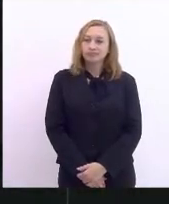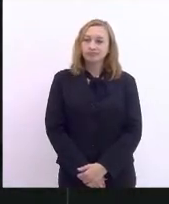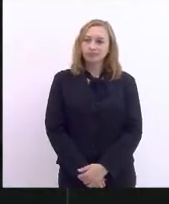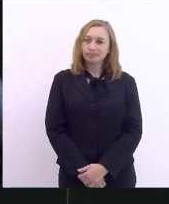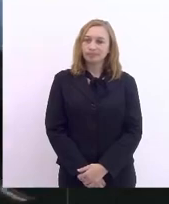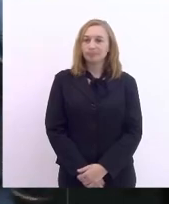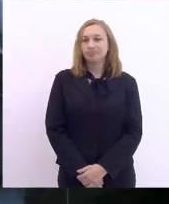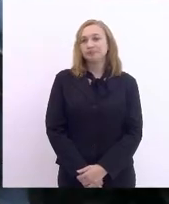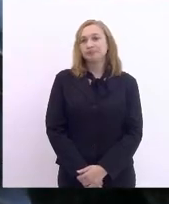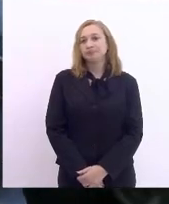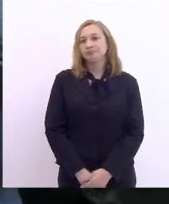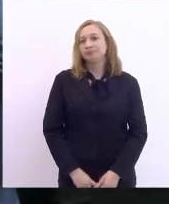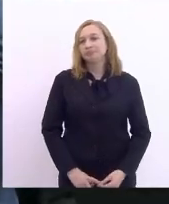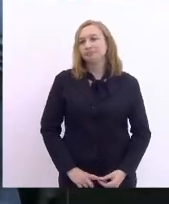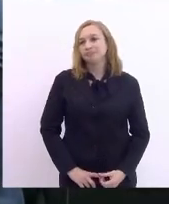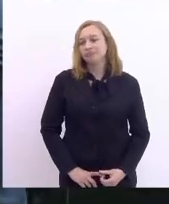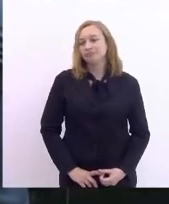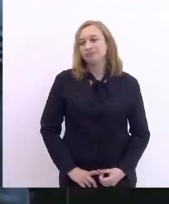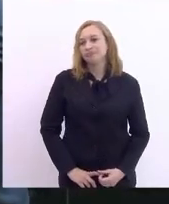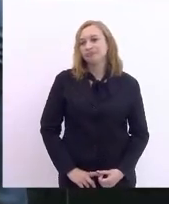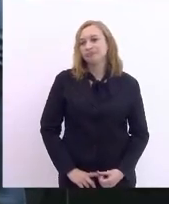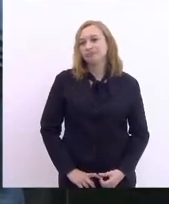E aí